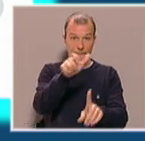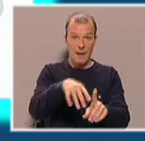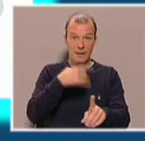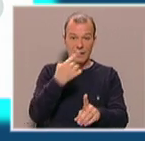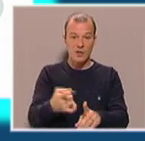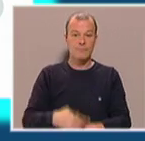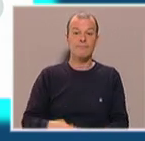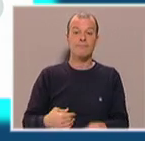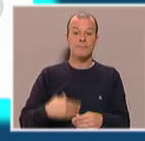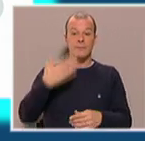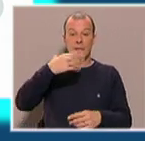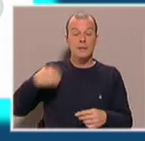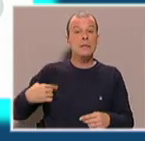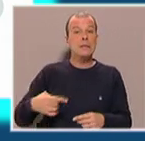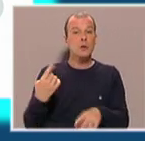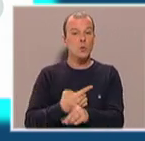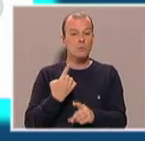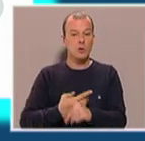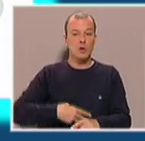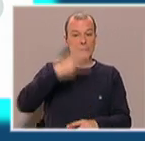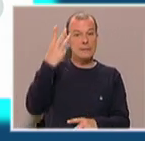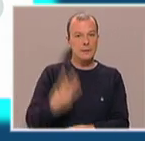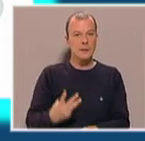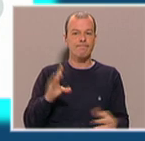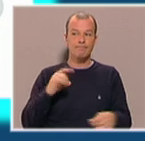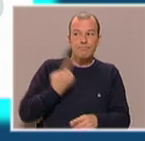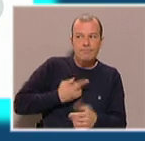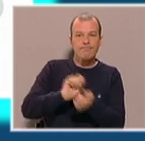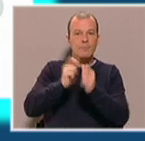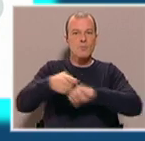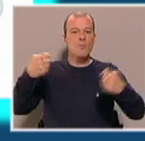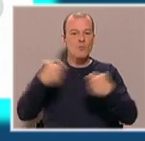Indicar 3 rotinas de cuidados de higiene e segurança que vocês tiveram que se adaptar para a